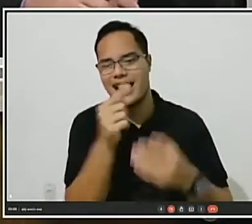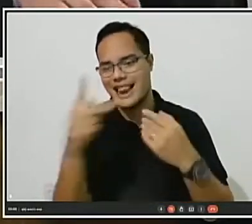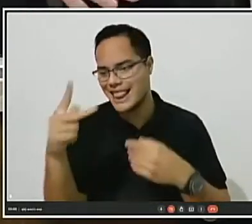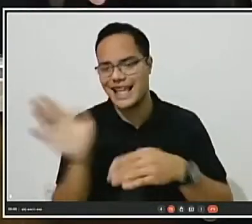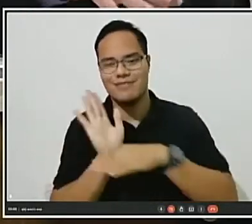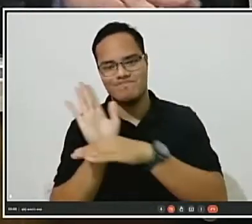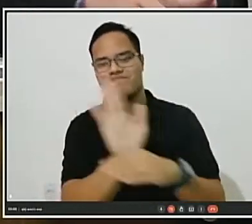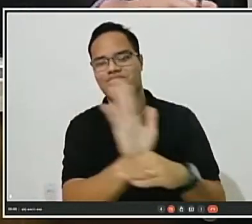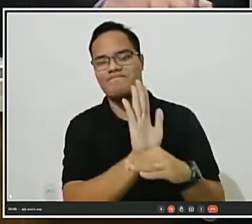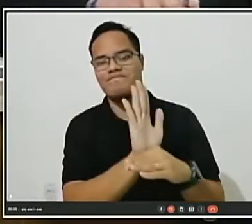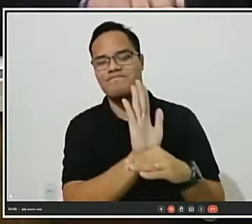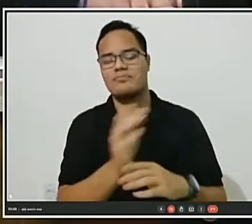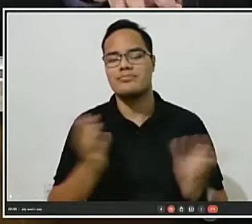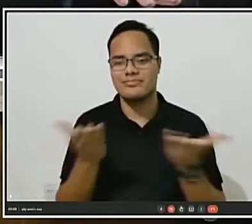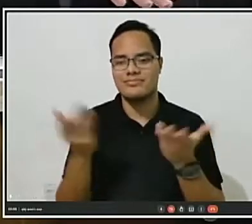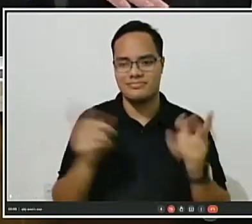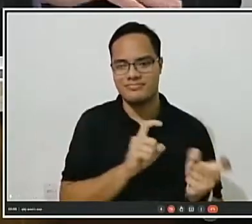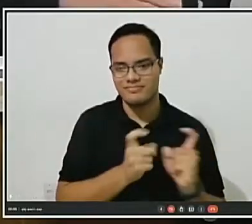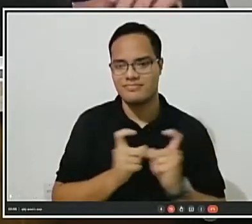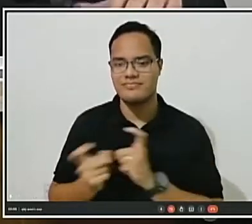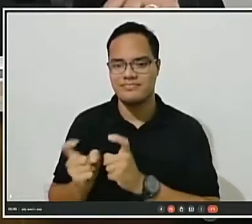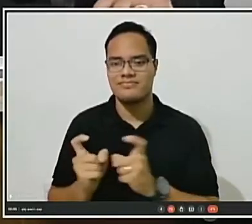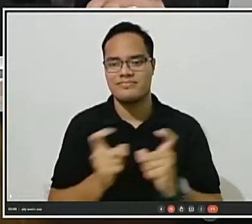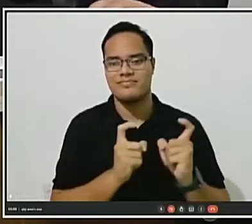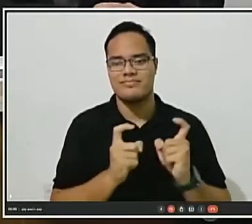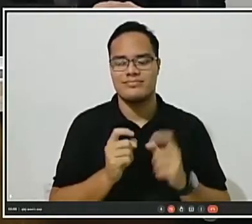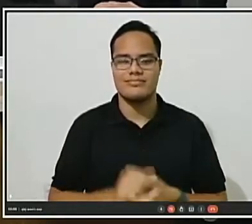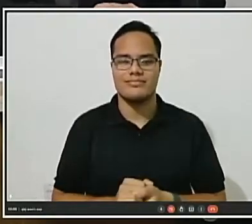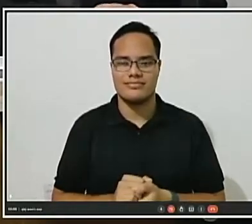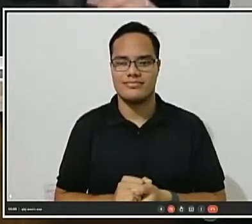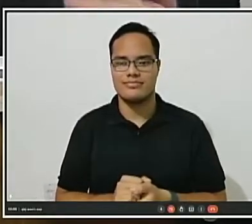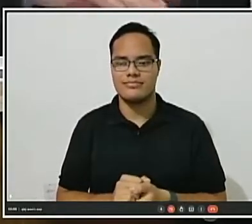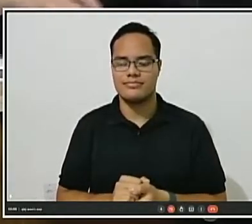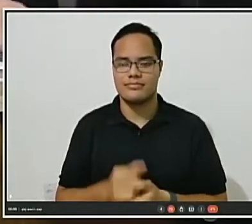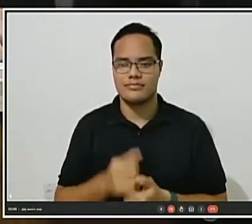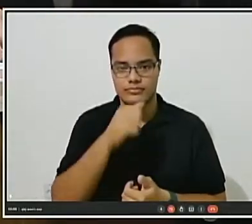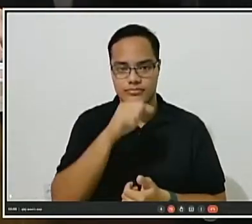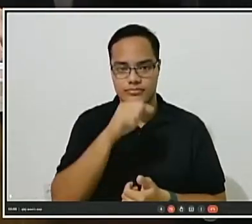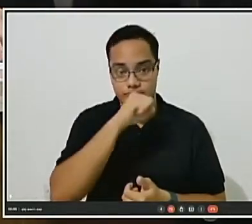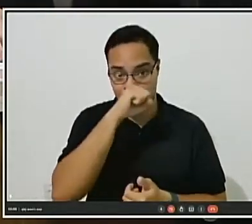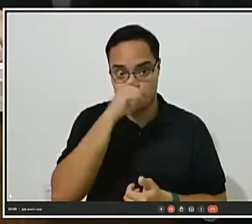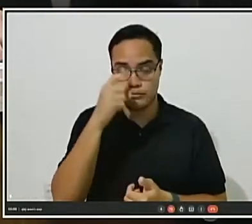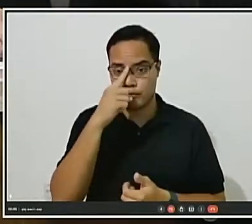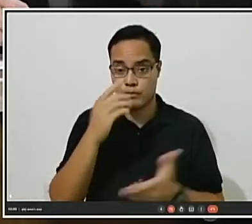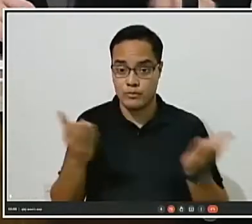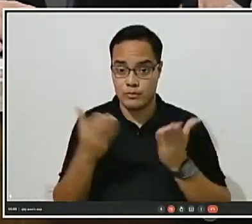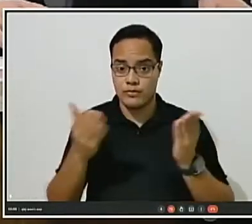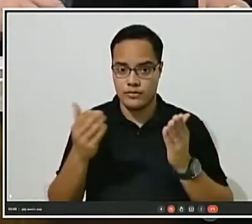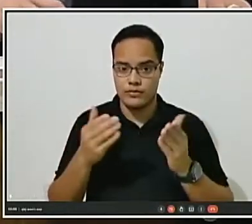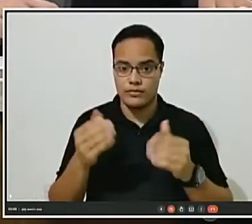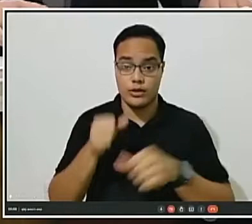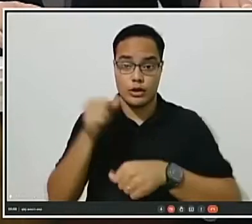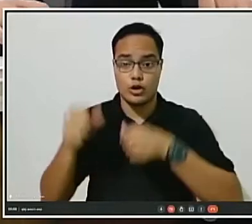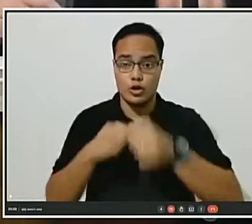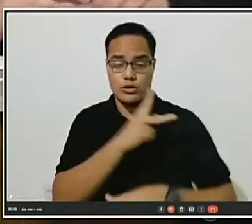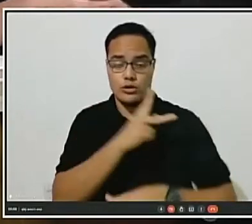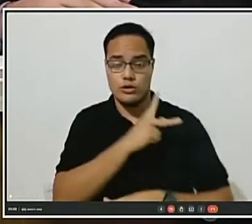Em discussão, nesse momento passo a presidência para poder falar a respeito